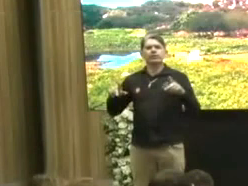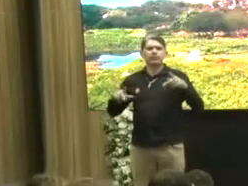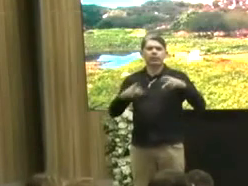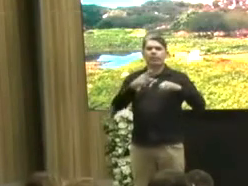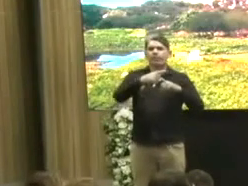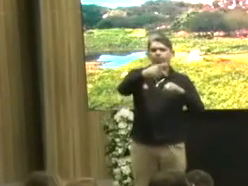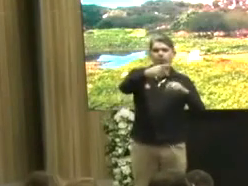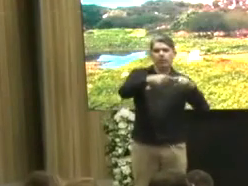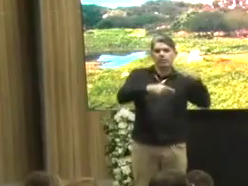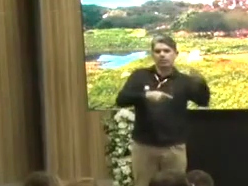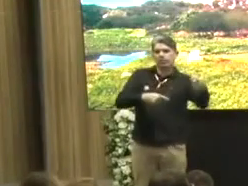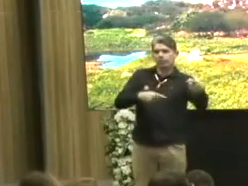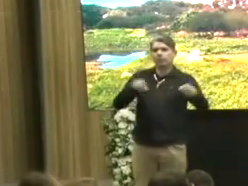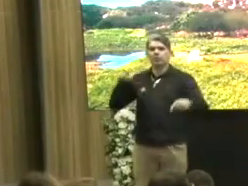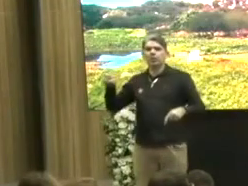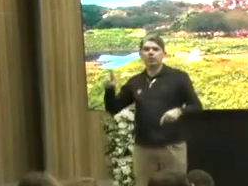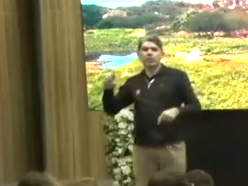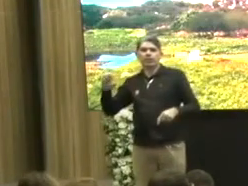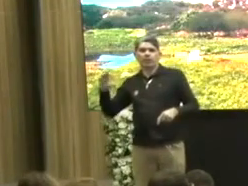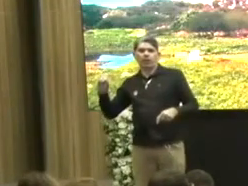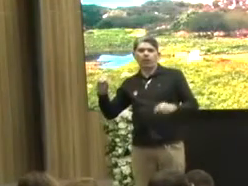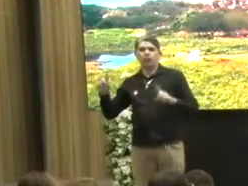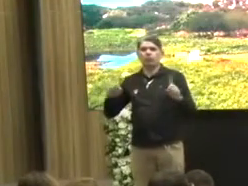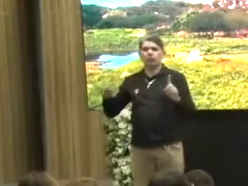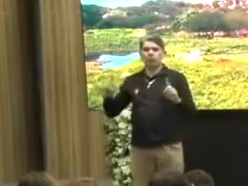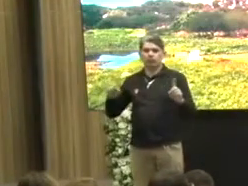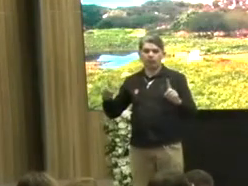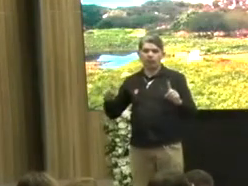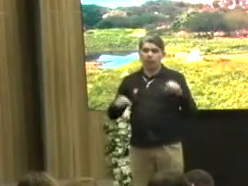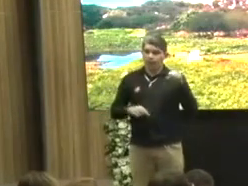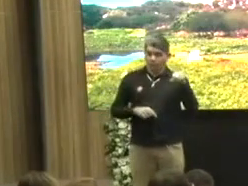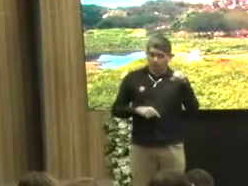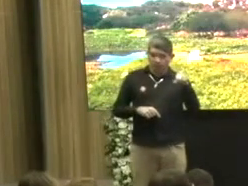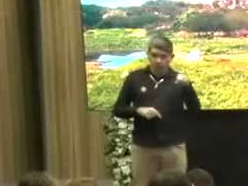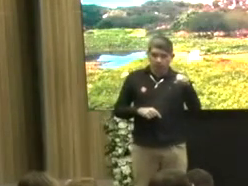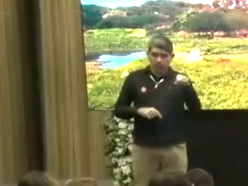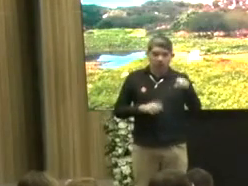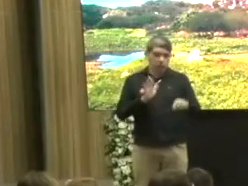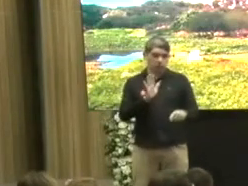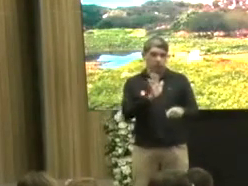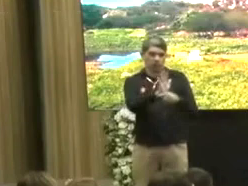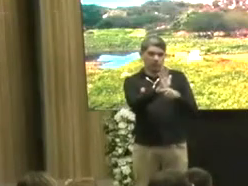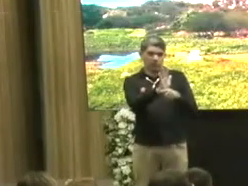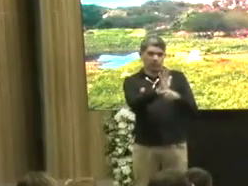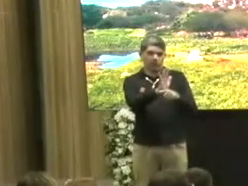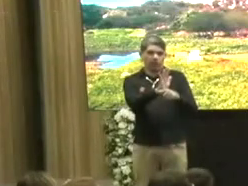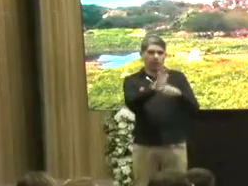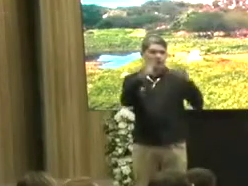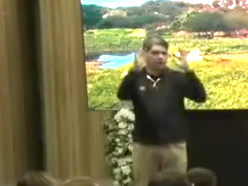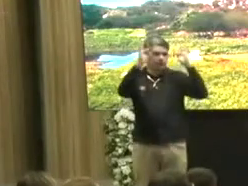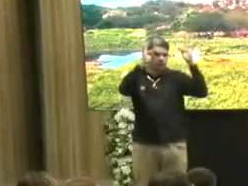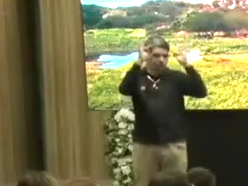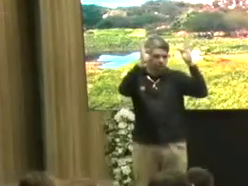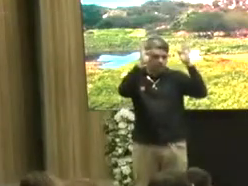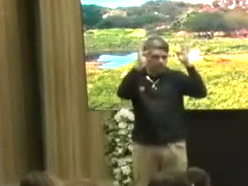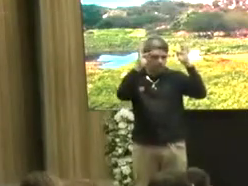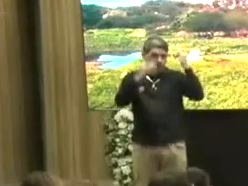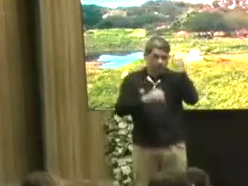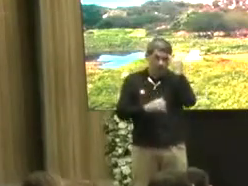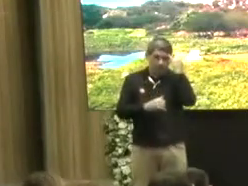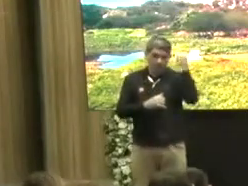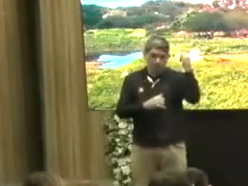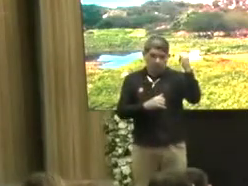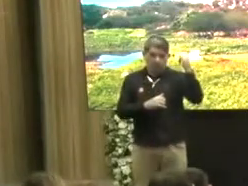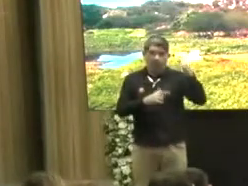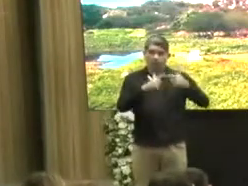os pós-coloniais, eles em certa medida vão sustentar suas ideias e suas teorias na